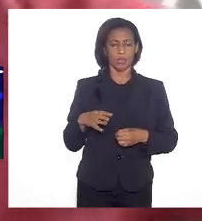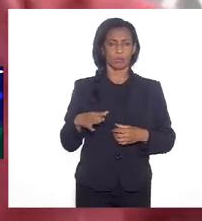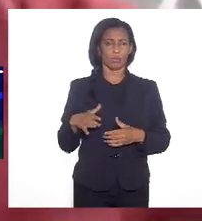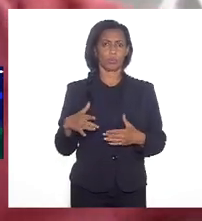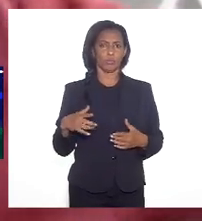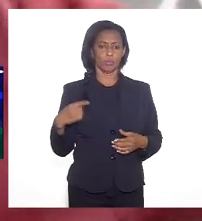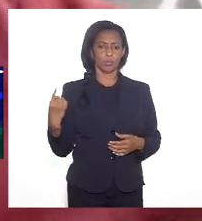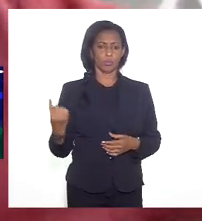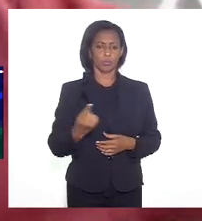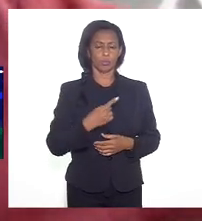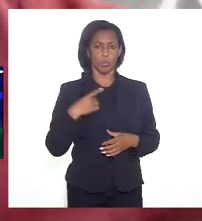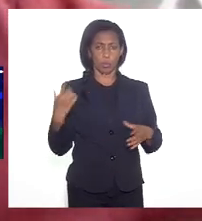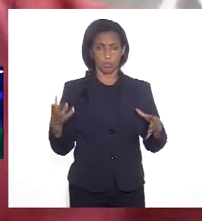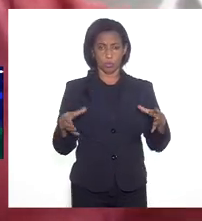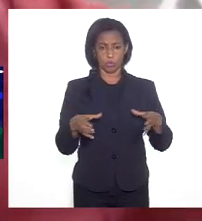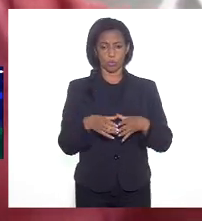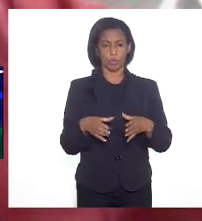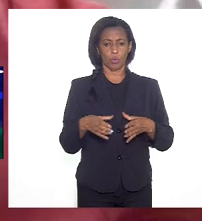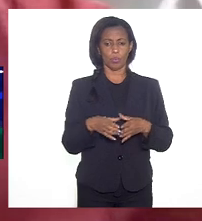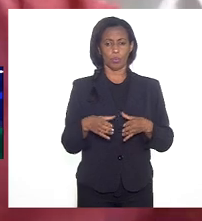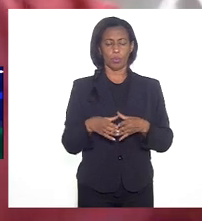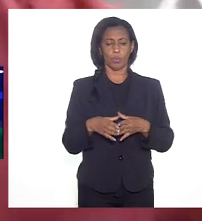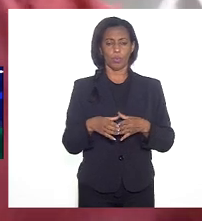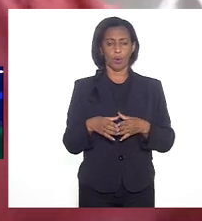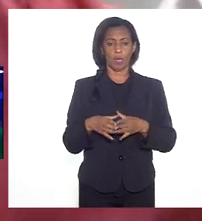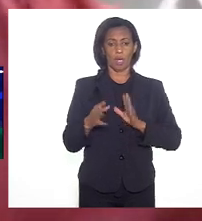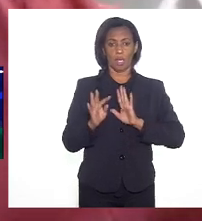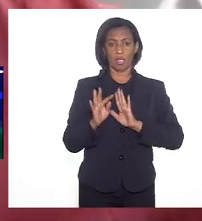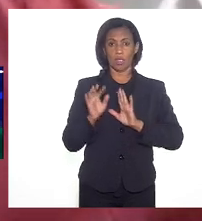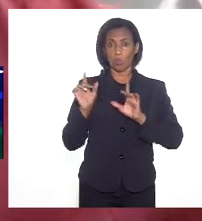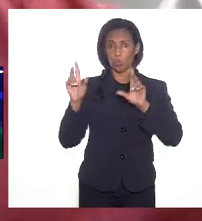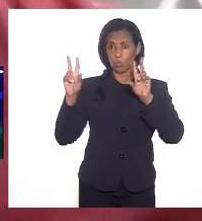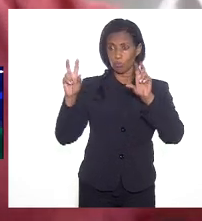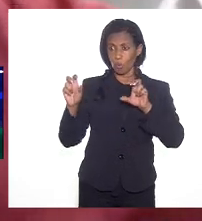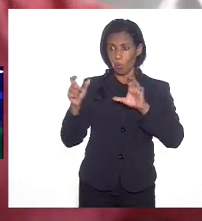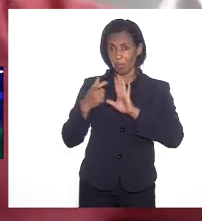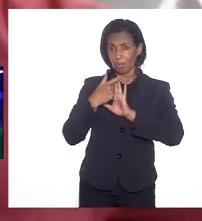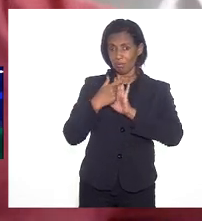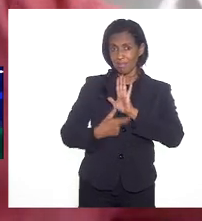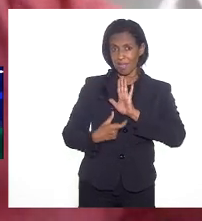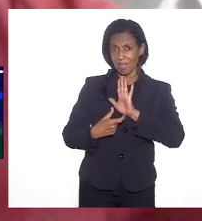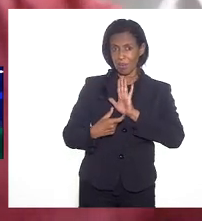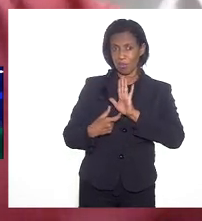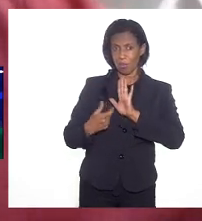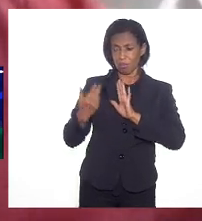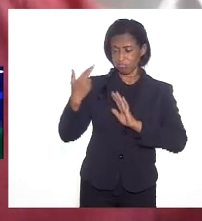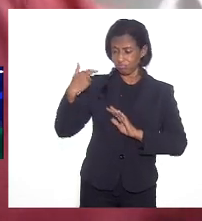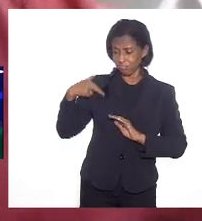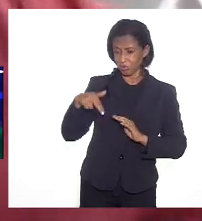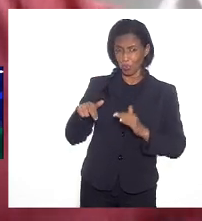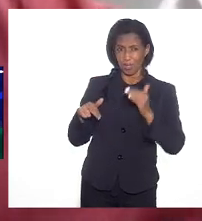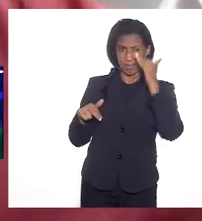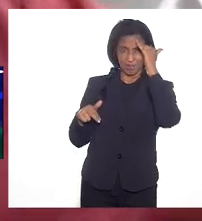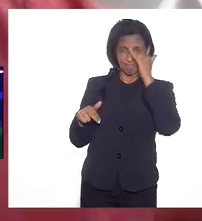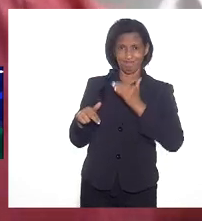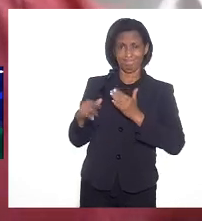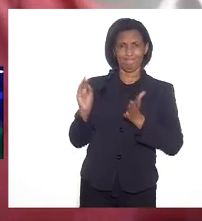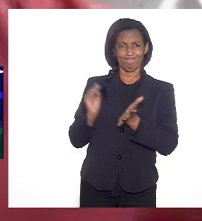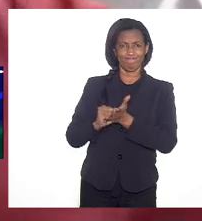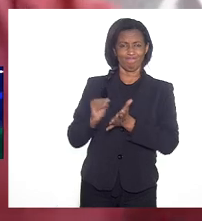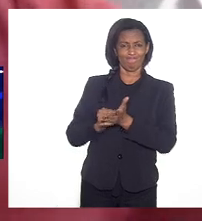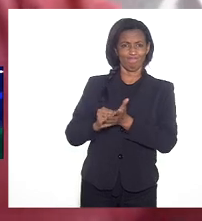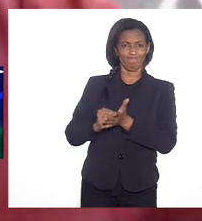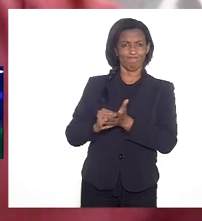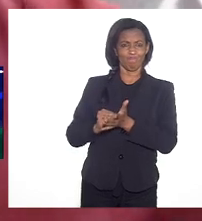do nosso grupo é que o termo intolerância religiosa é um termo suave demais para externar